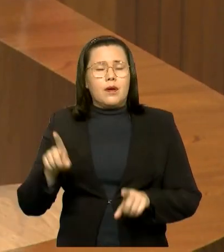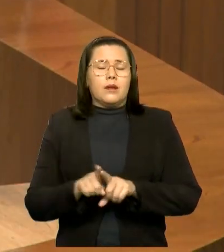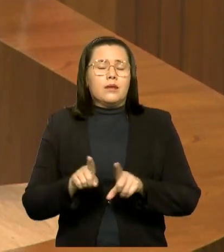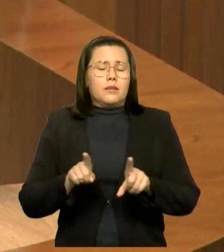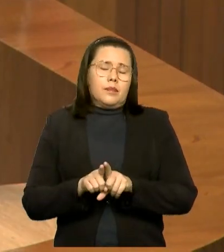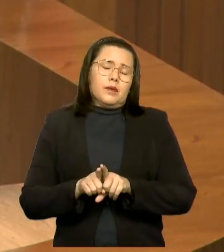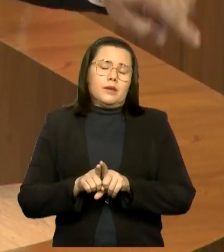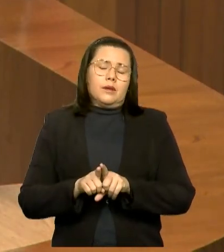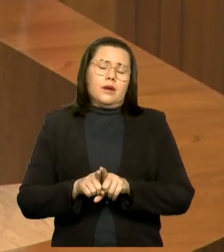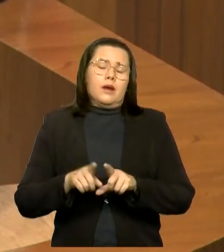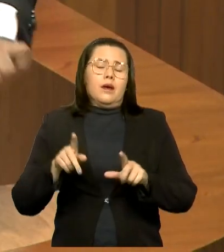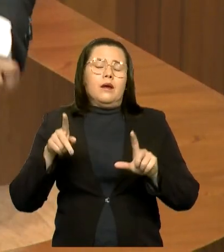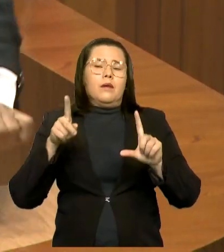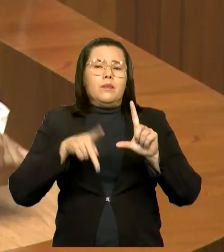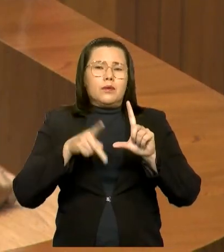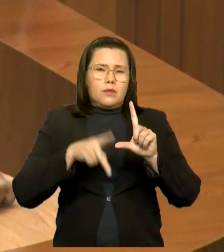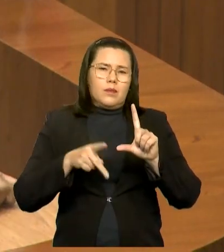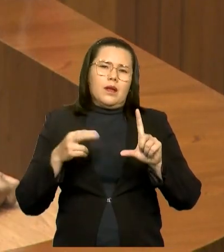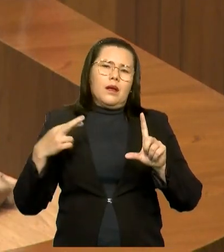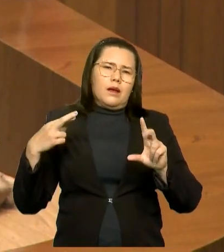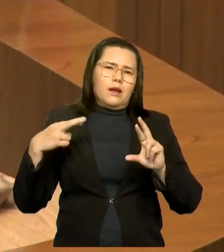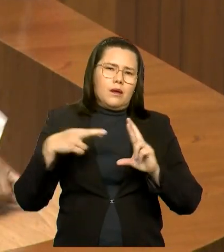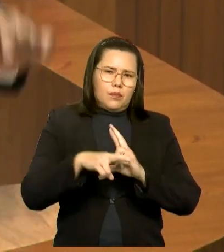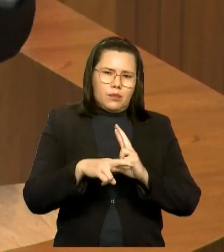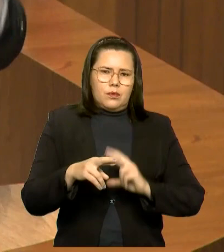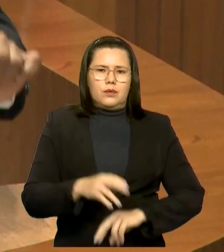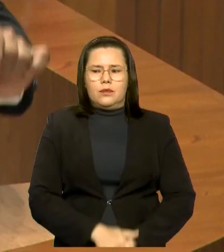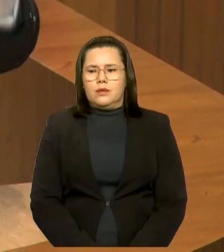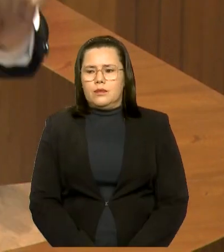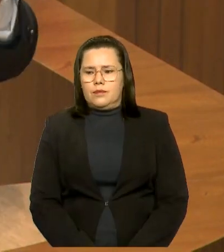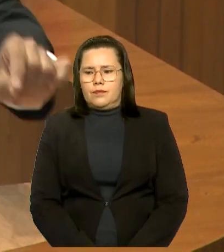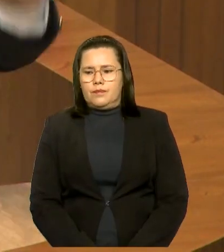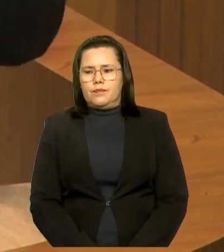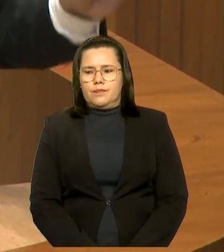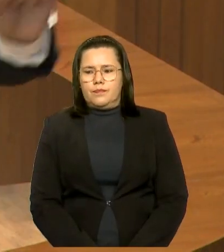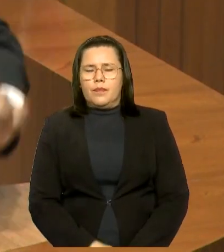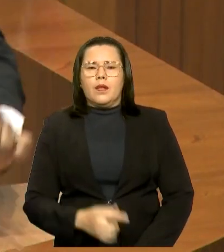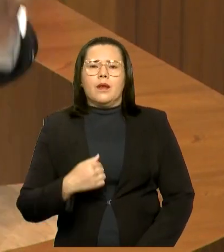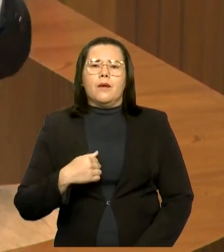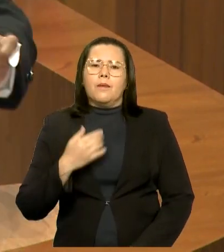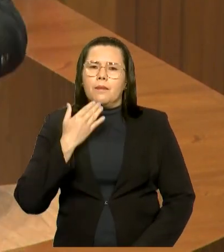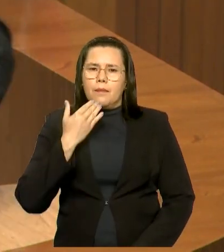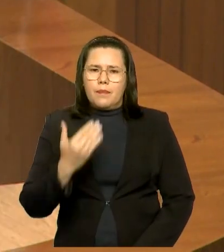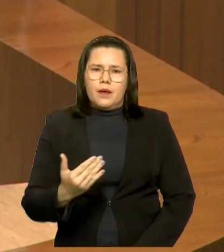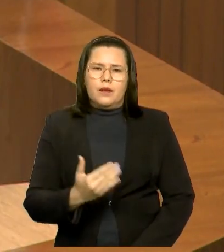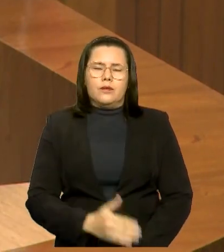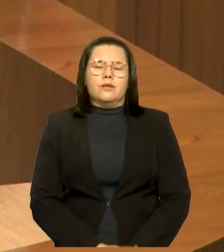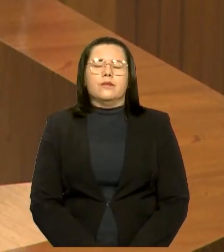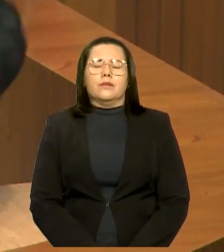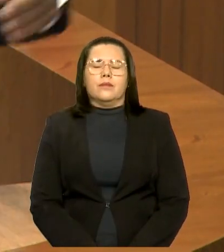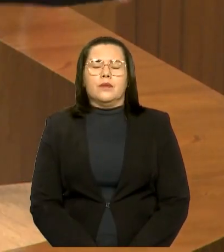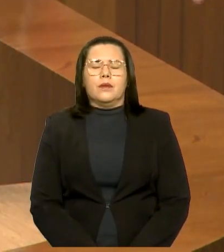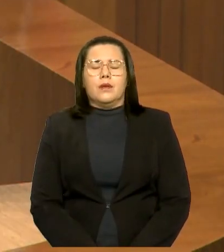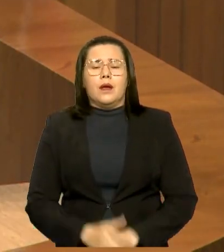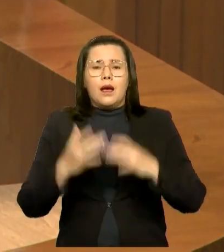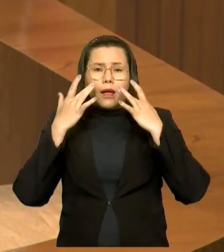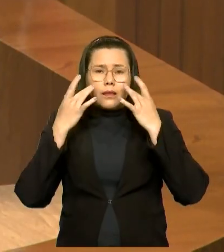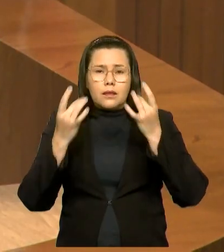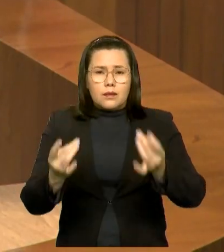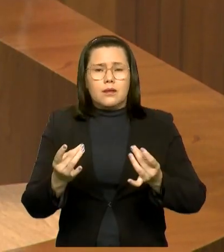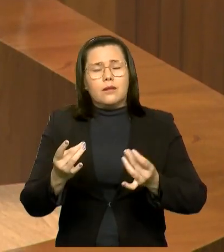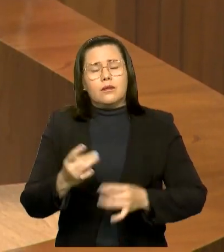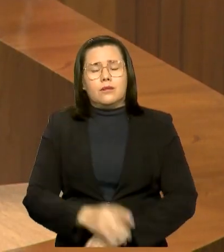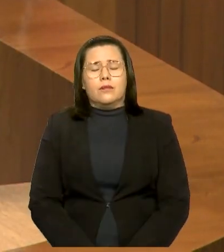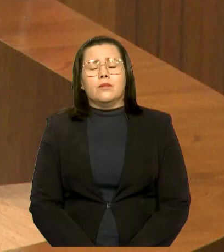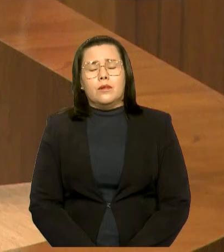coerência e cobro tanto o governo do estado como cobro a prefeitura de São Luís. A atenção do governo do estado por meio da MOVE e da prefeitura de São Luís. Só que o prefeito Eduardo